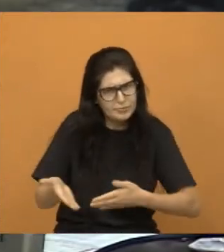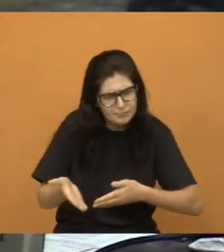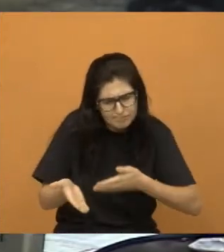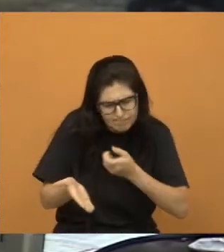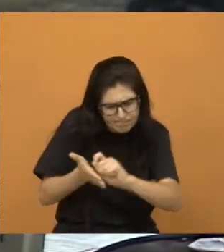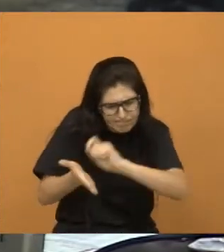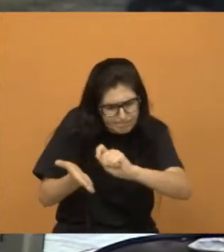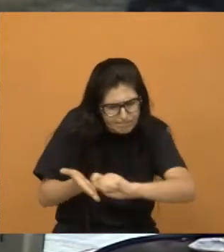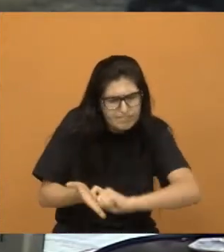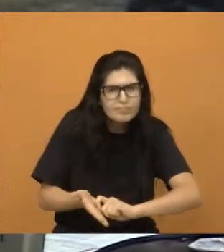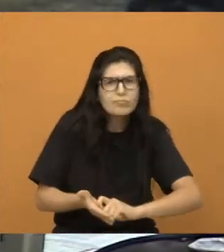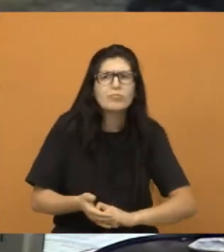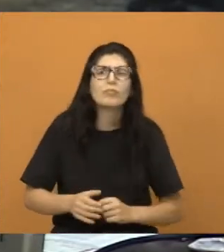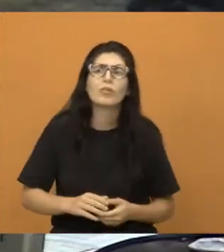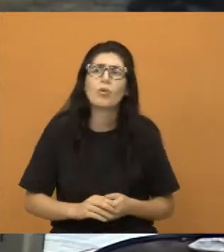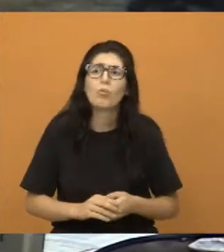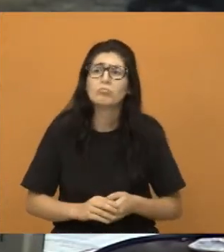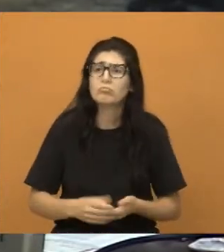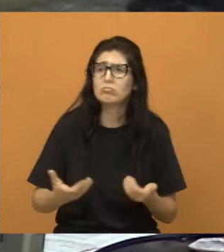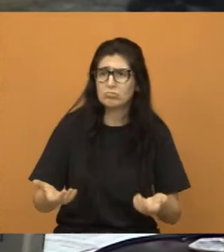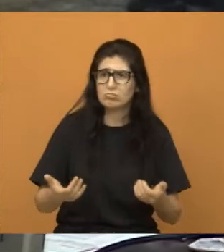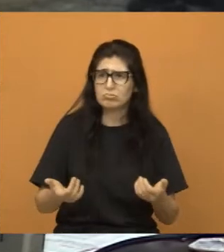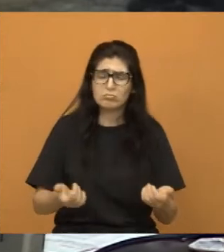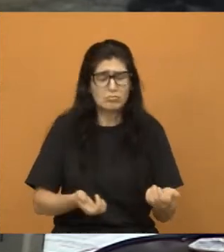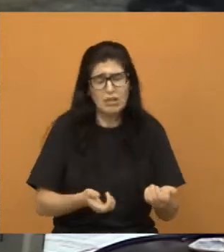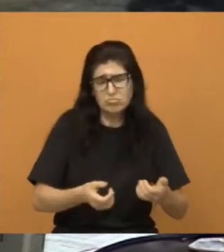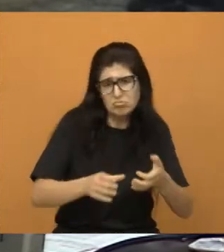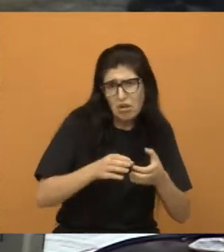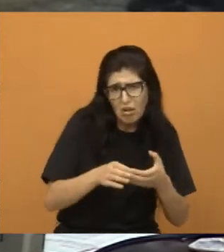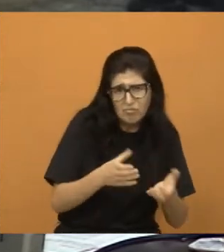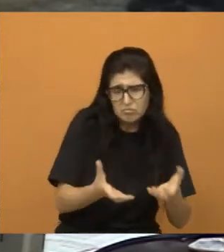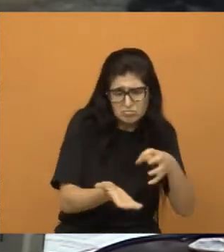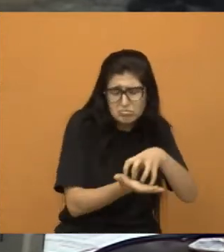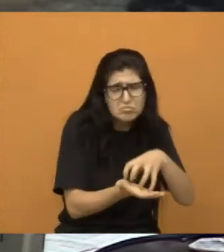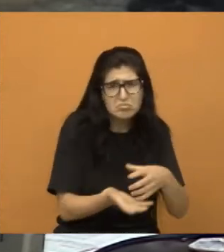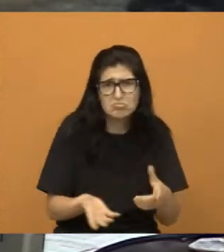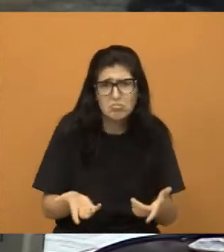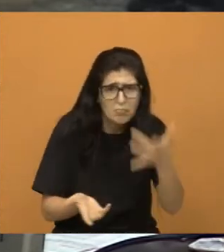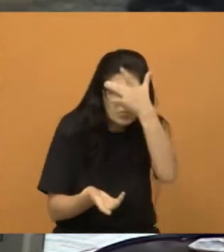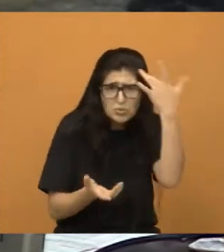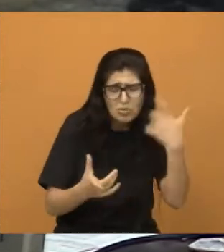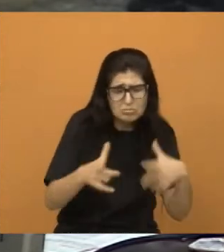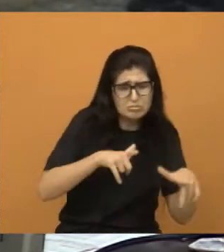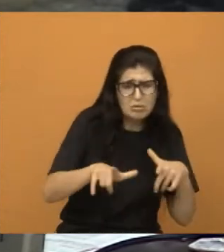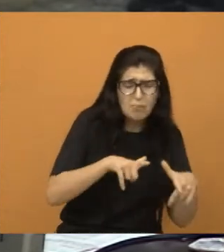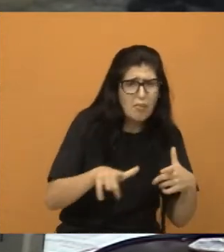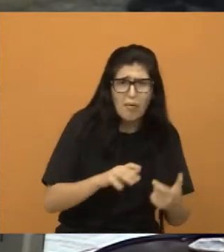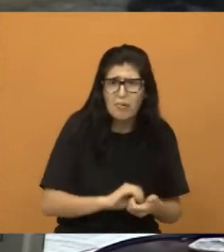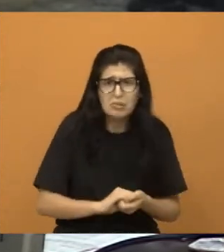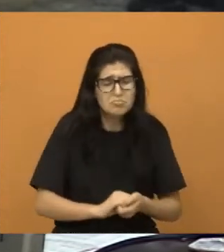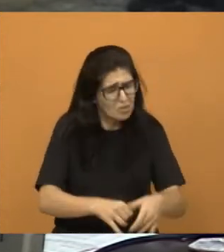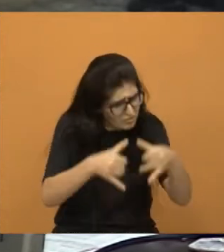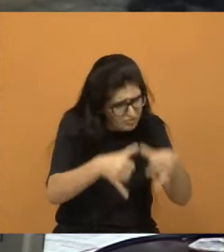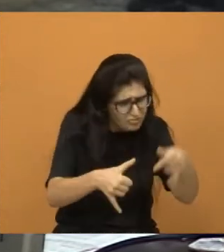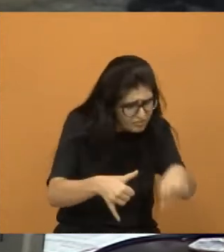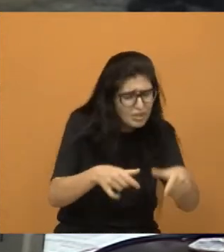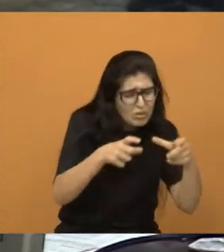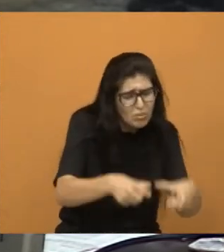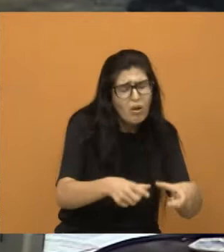os cargos comissionados vão manter. Entendeu? Vai encher a máquina. Vai encher a máquina.